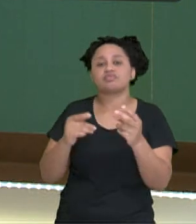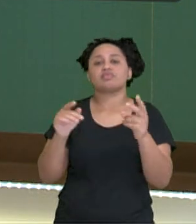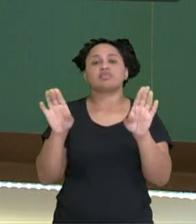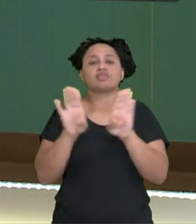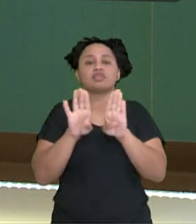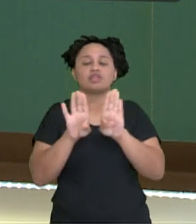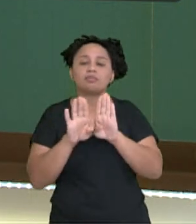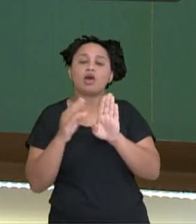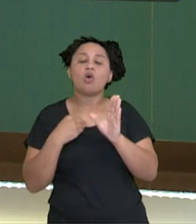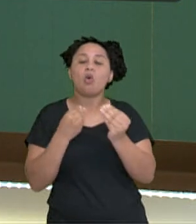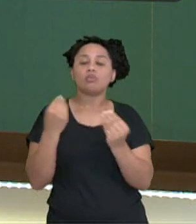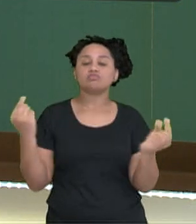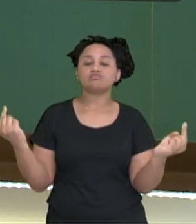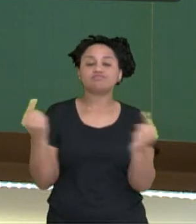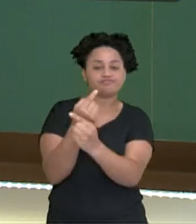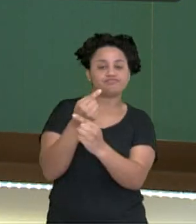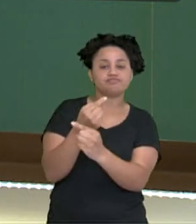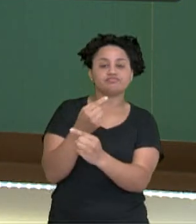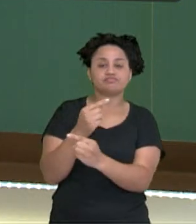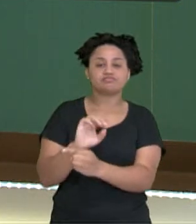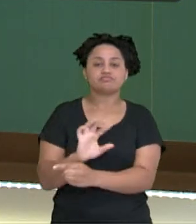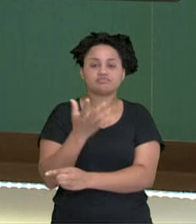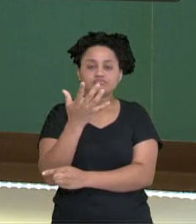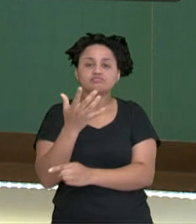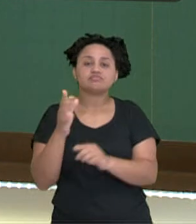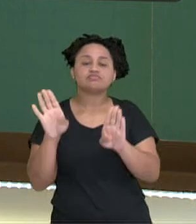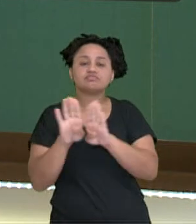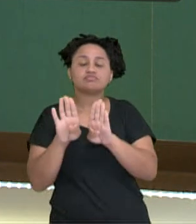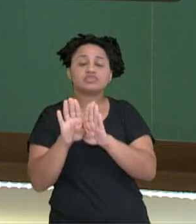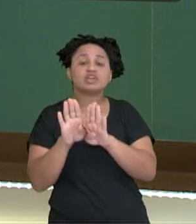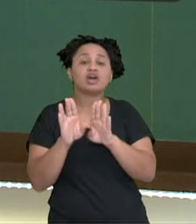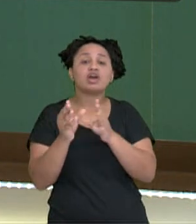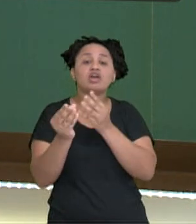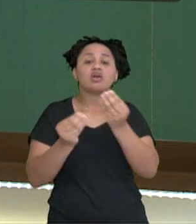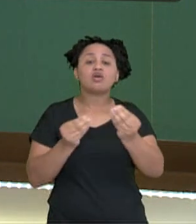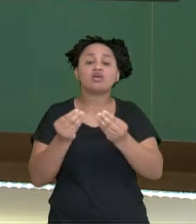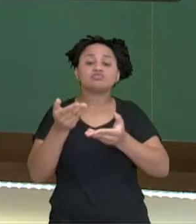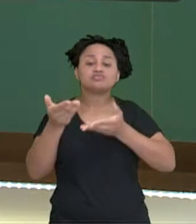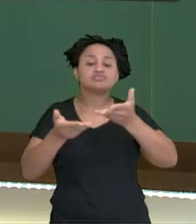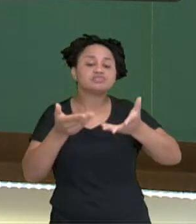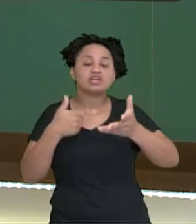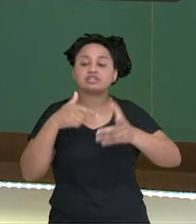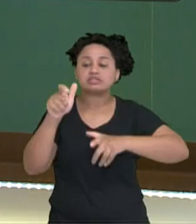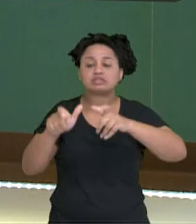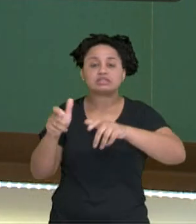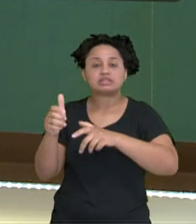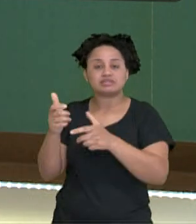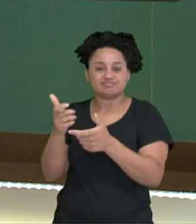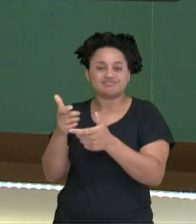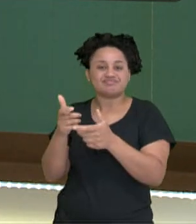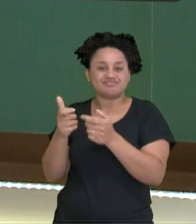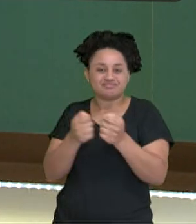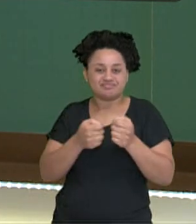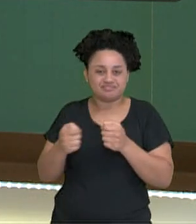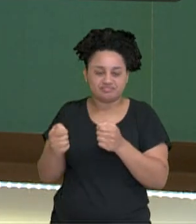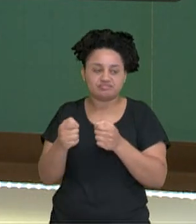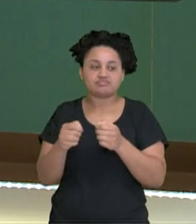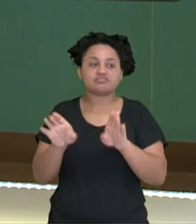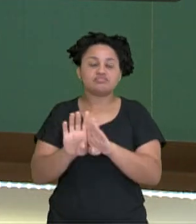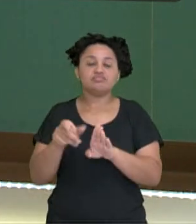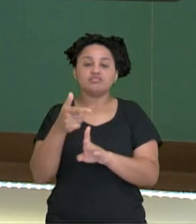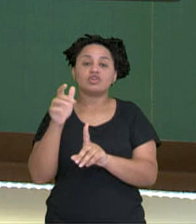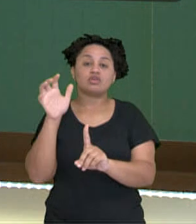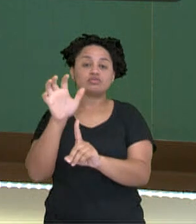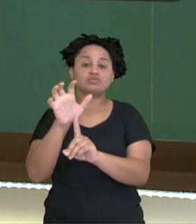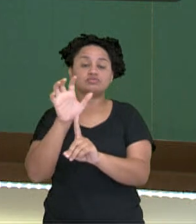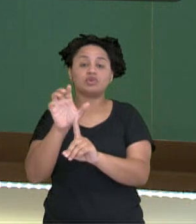como as competições aconteciam também e também o tratamento dos jogadores. Outra coisa que influenciou bastante